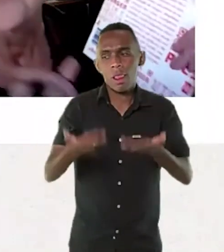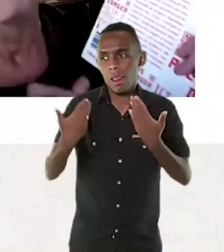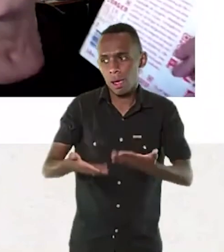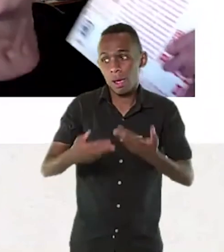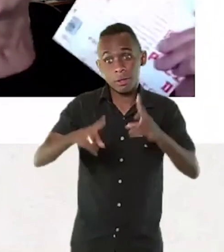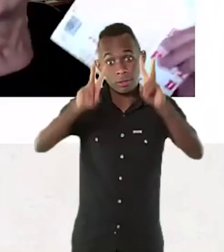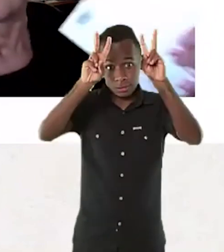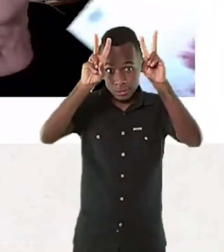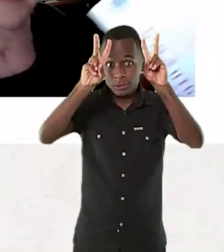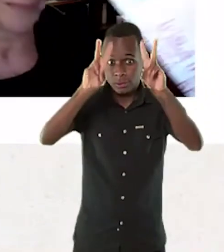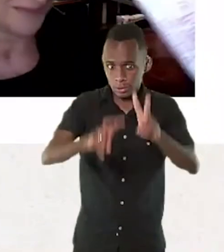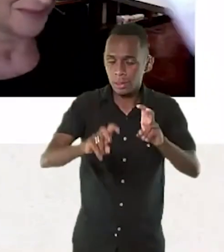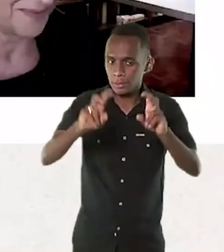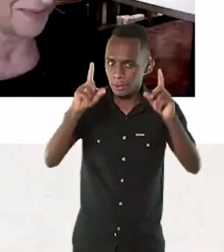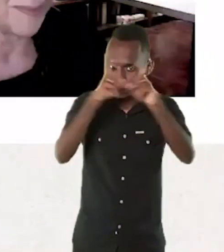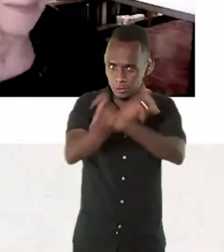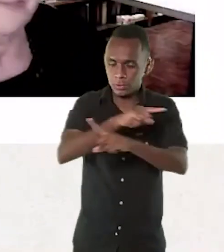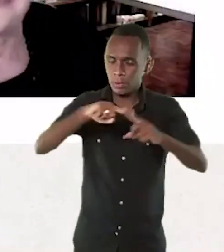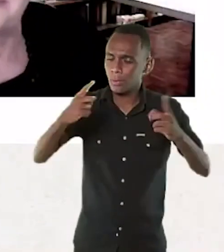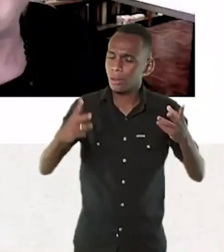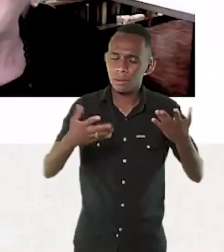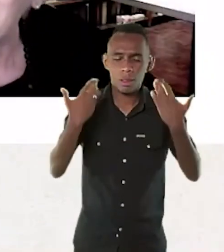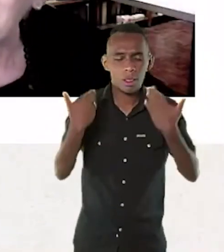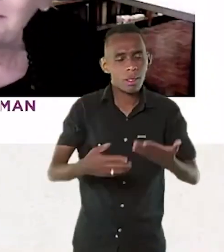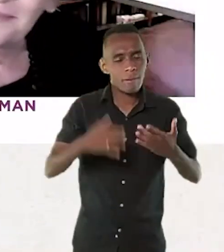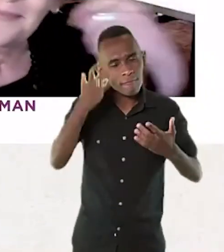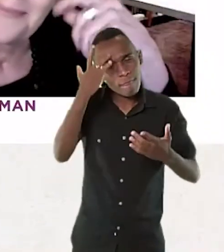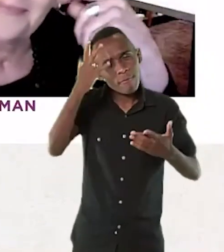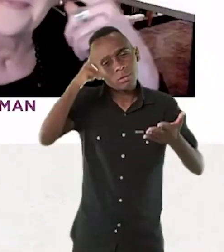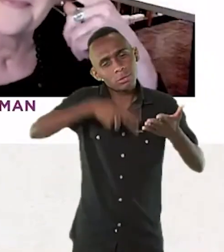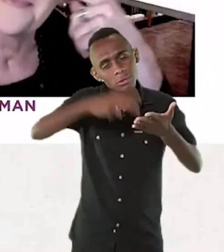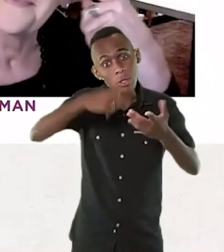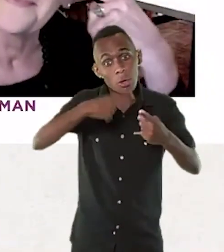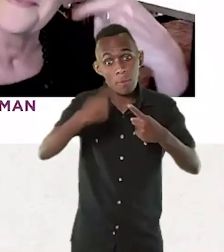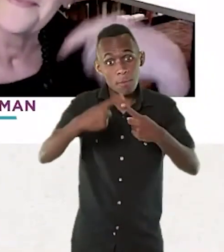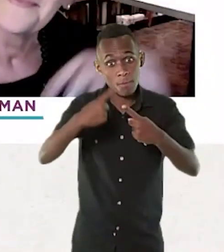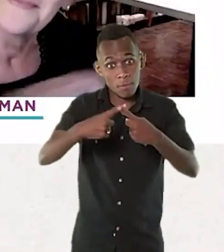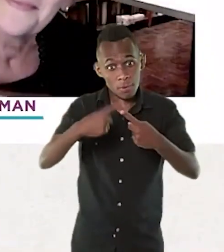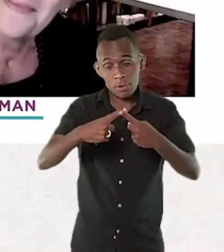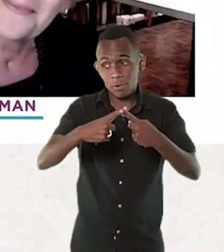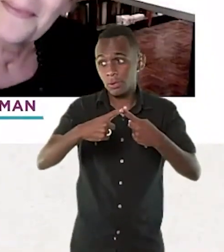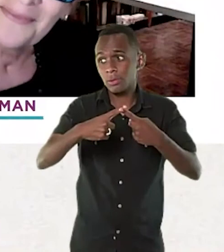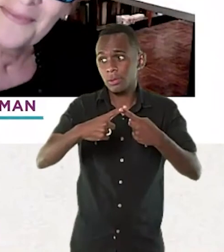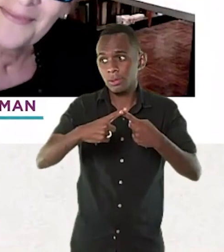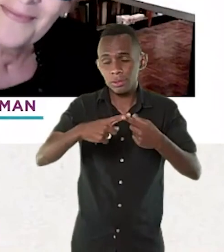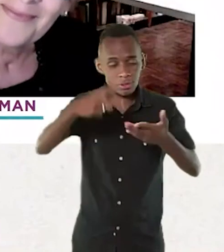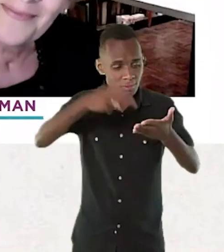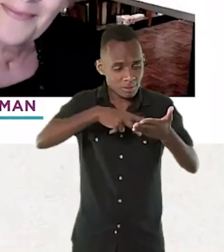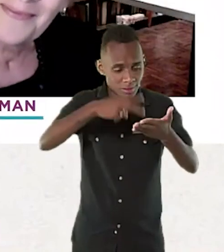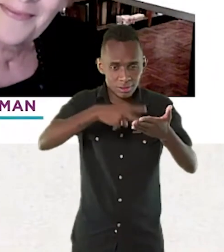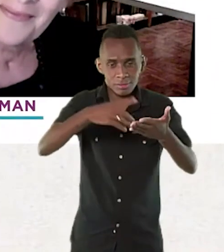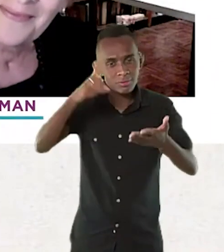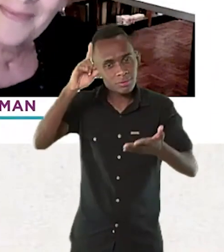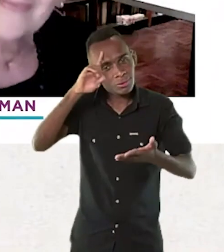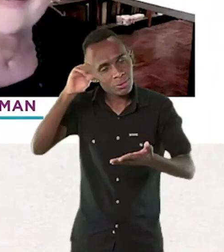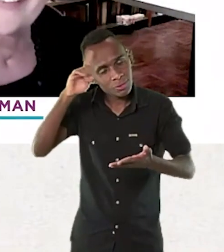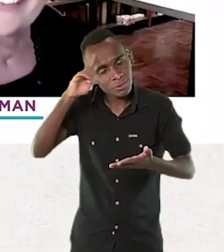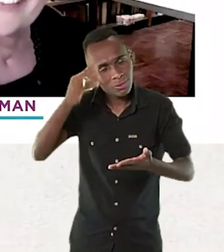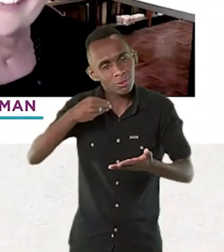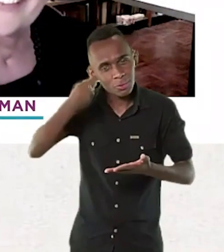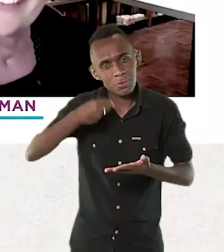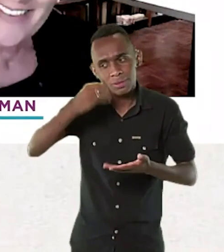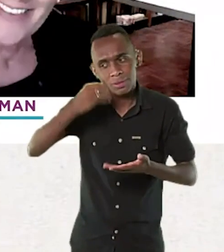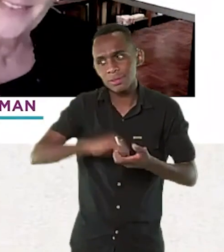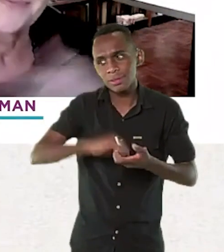tema ser um pouco complicado, mas facílimo de ler, porque ele está no nosso dia a dia. Gisele,